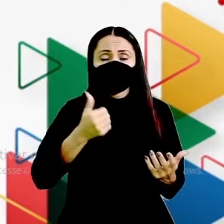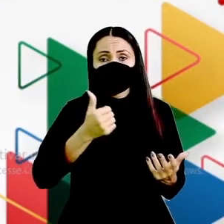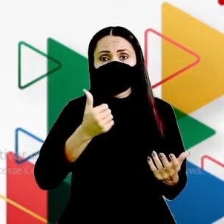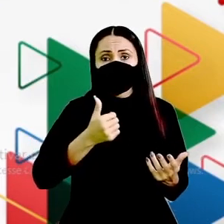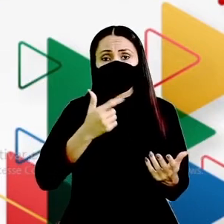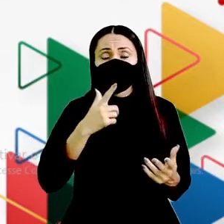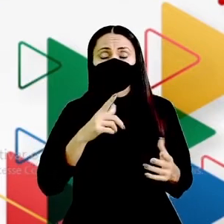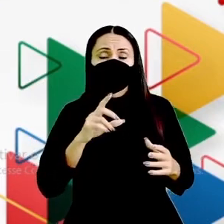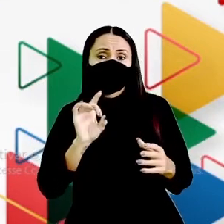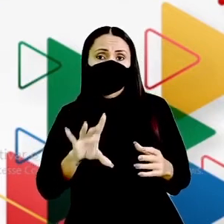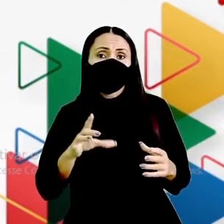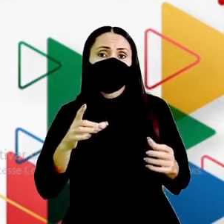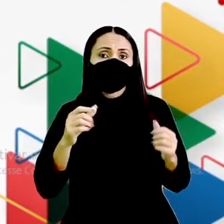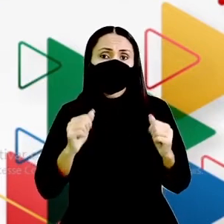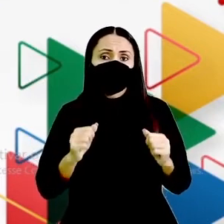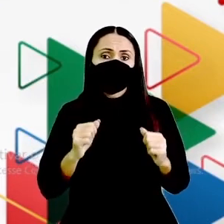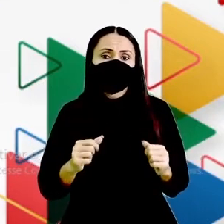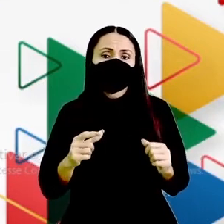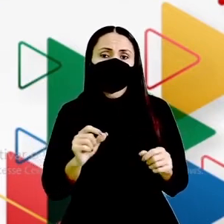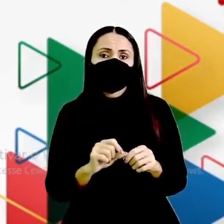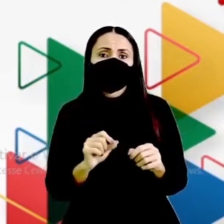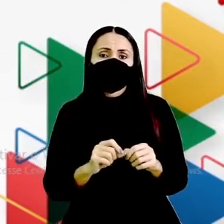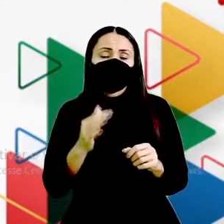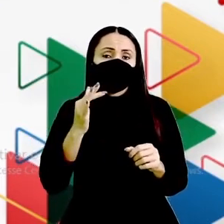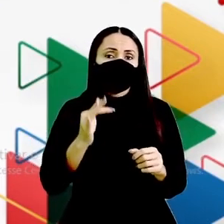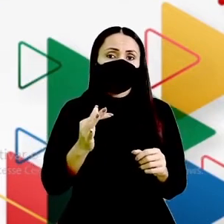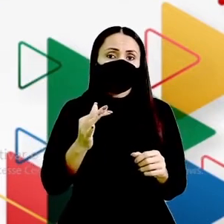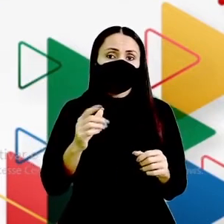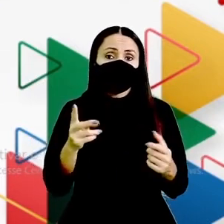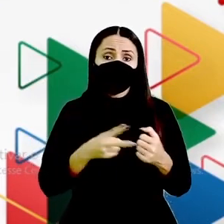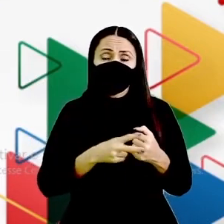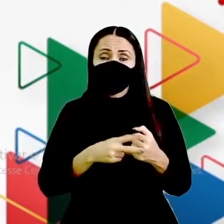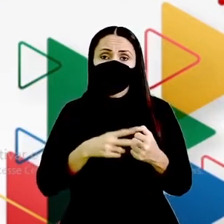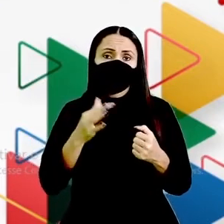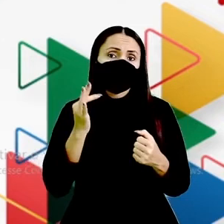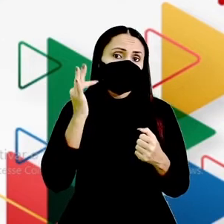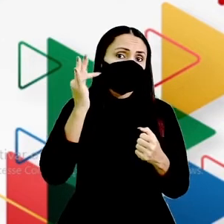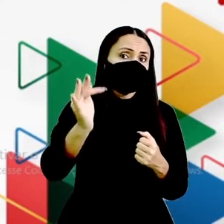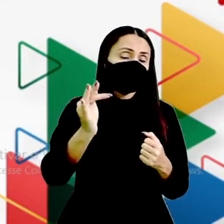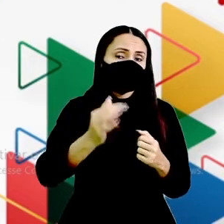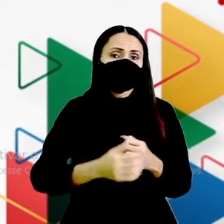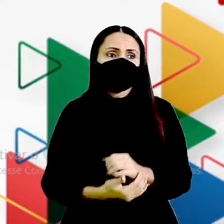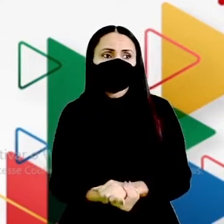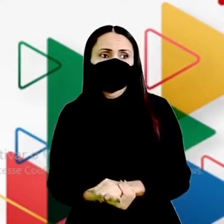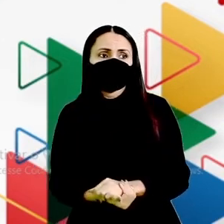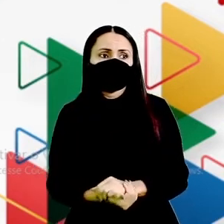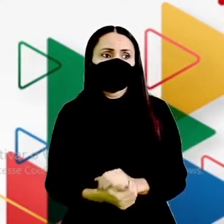aí se o verbo estiver no futuro. Isso, né? mesóclise só no Então, futuro. amaria,